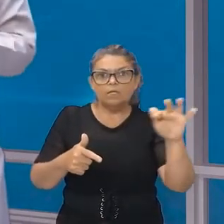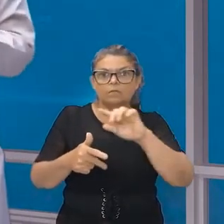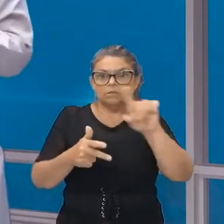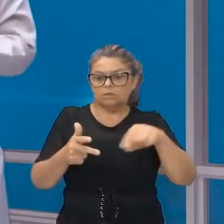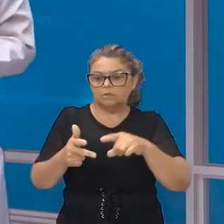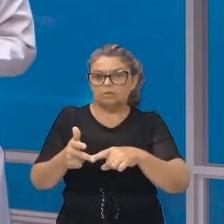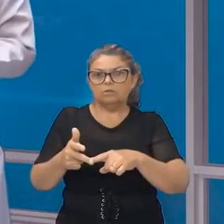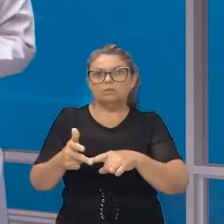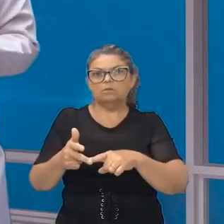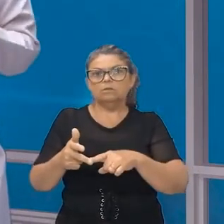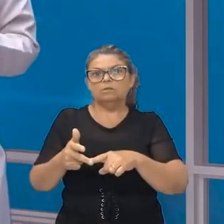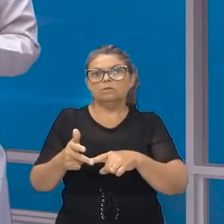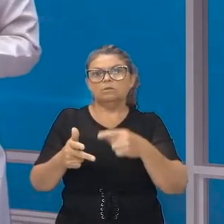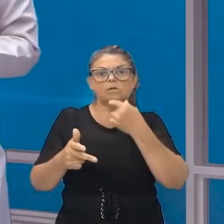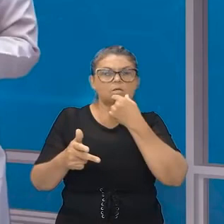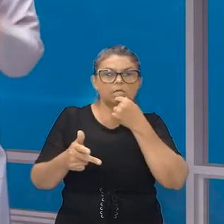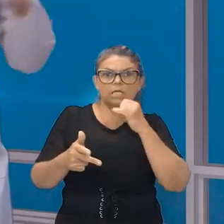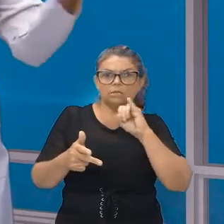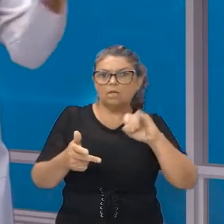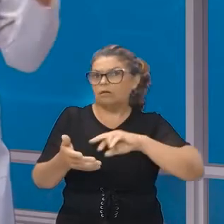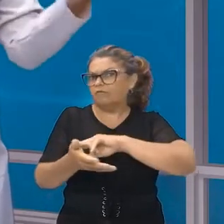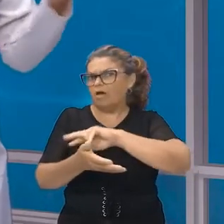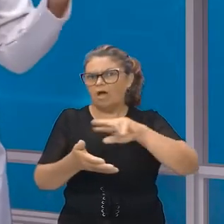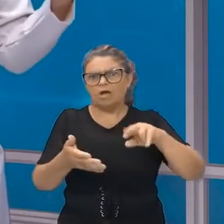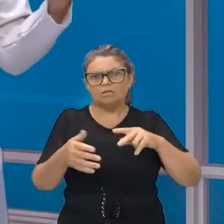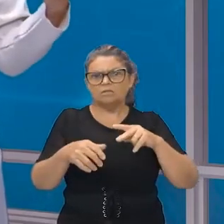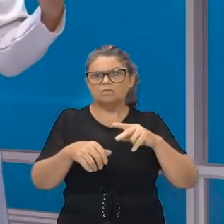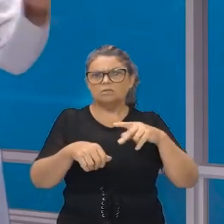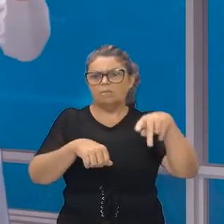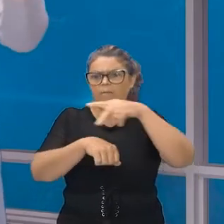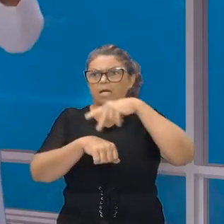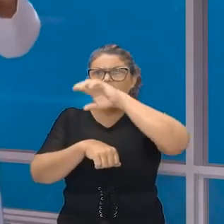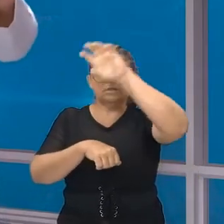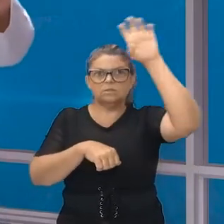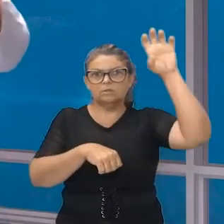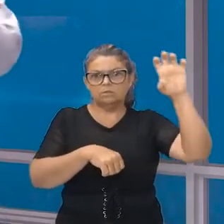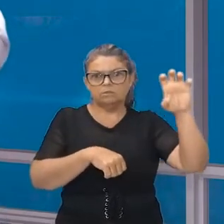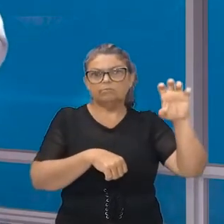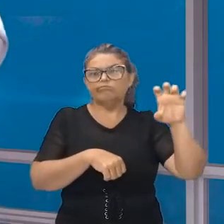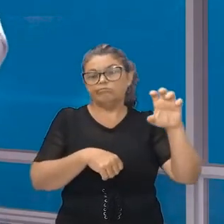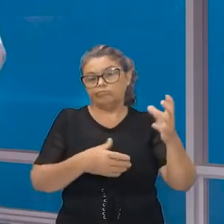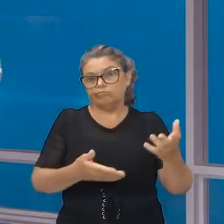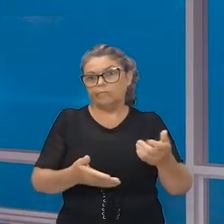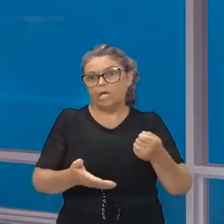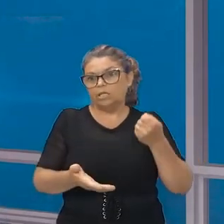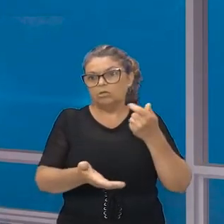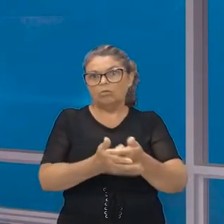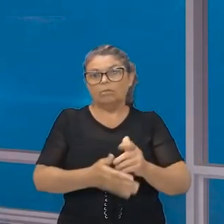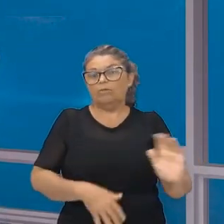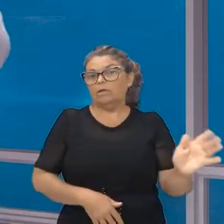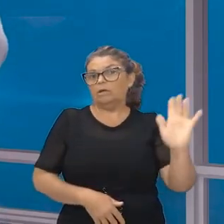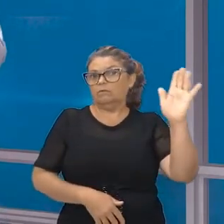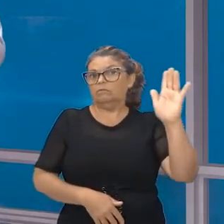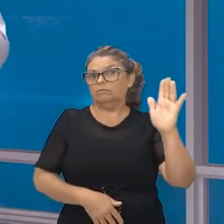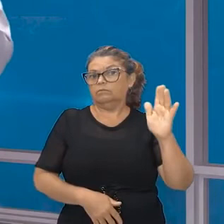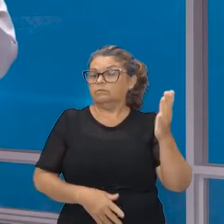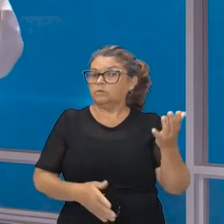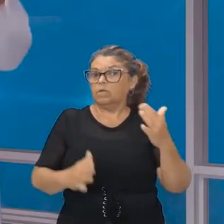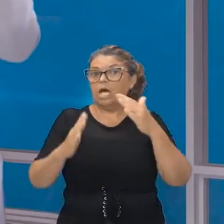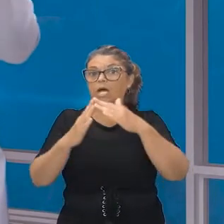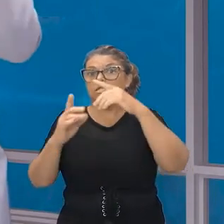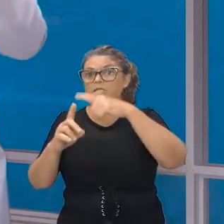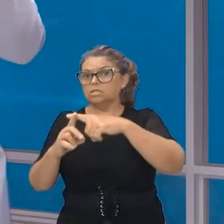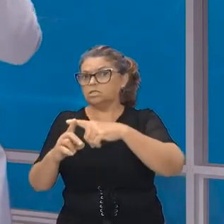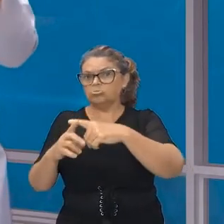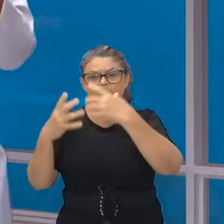pelo alto valor que eles colocavam ali nos preços. Lembram do livre comércio que a Igreja Católica não permitia?